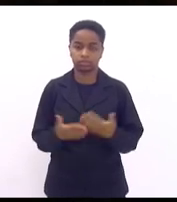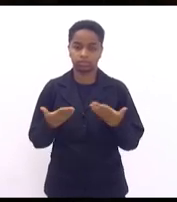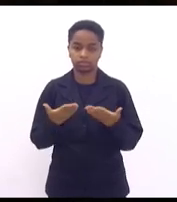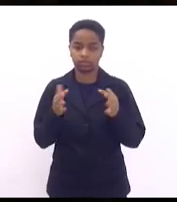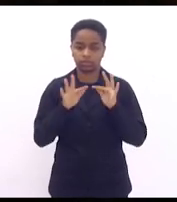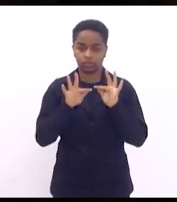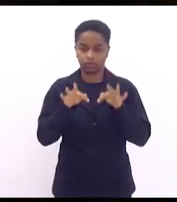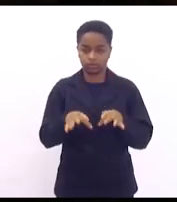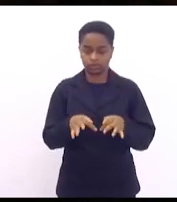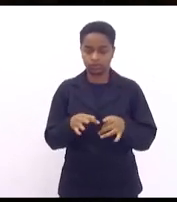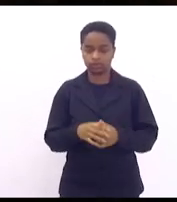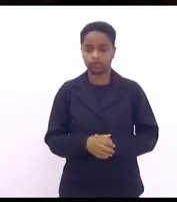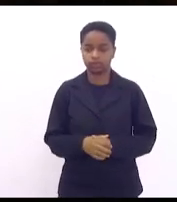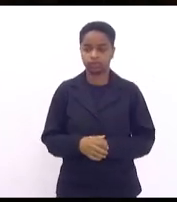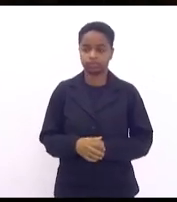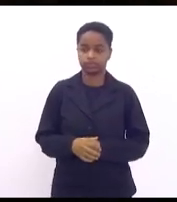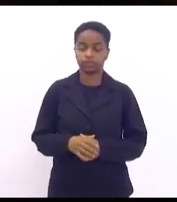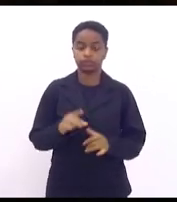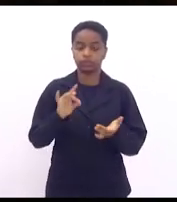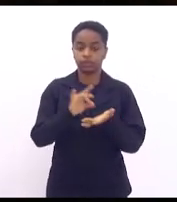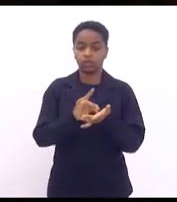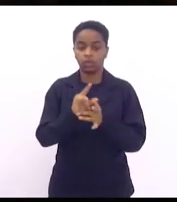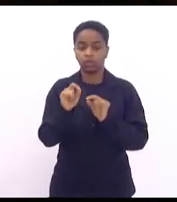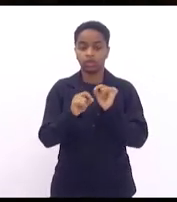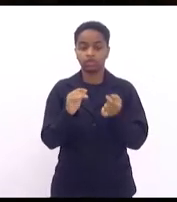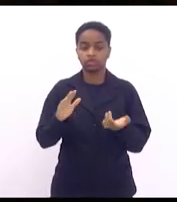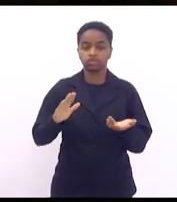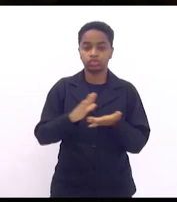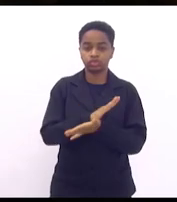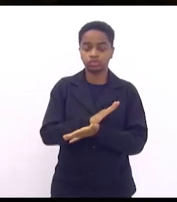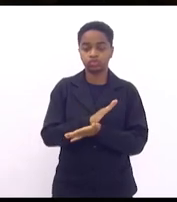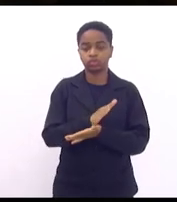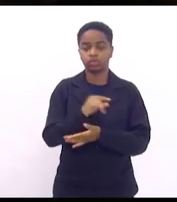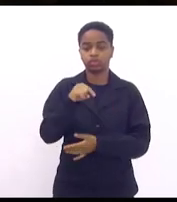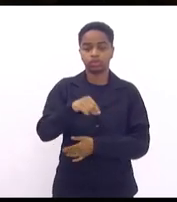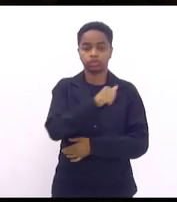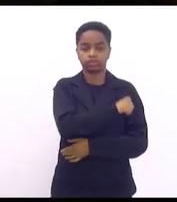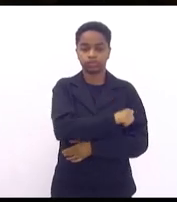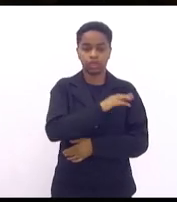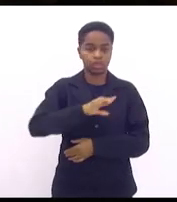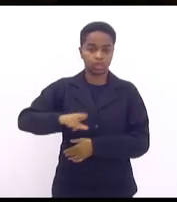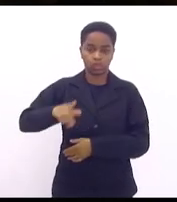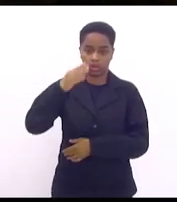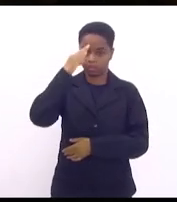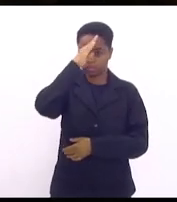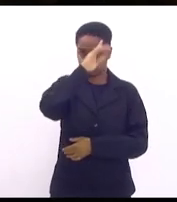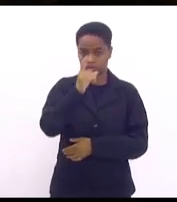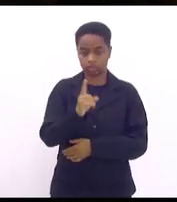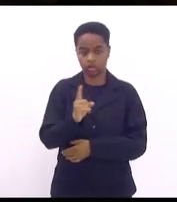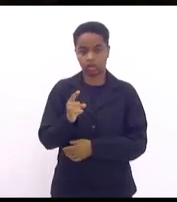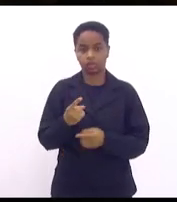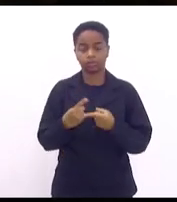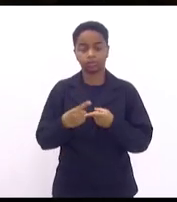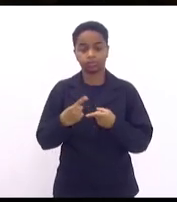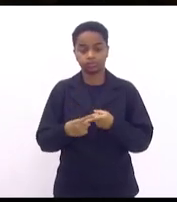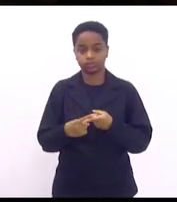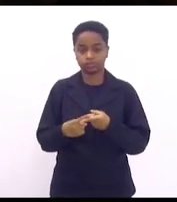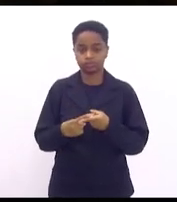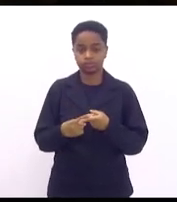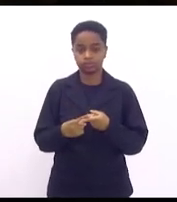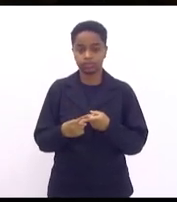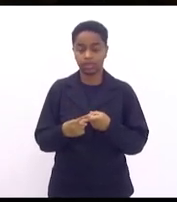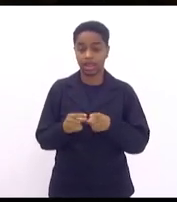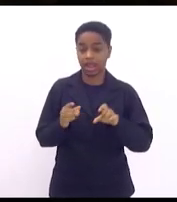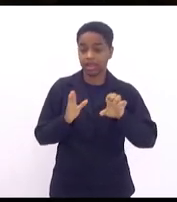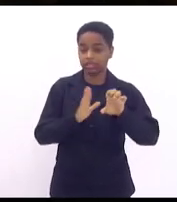finalizar, tia Ju, o que acabou com o Estado do Rio de Janeiro não foi o Bolsonaro. Até porque o que a